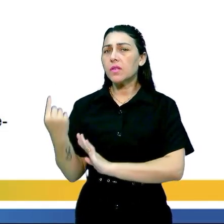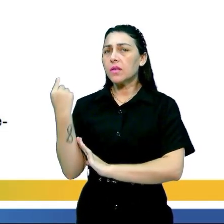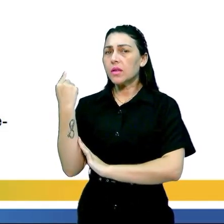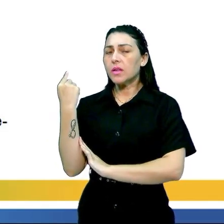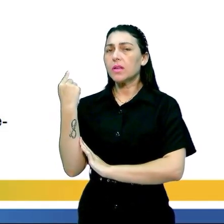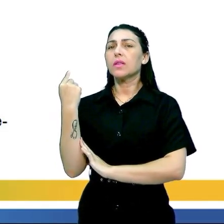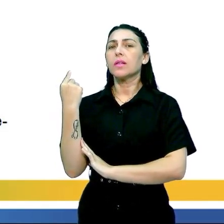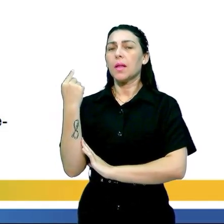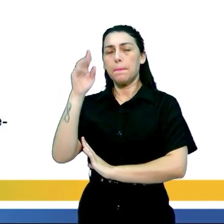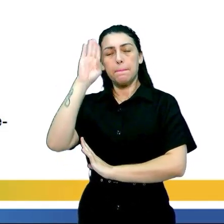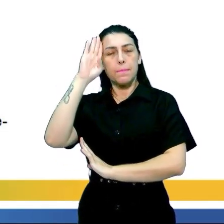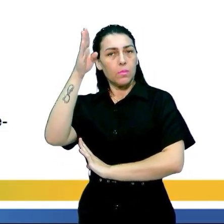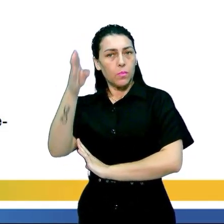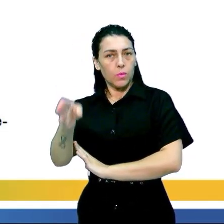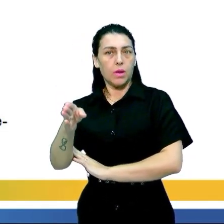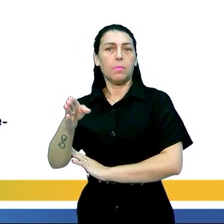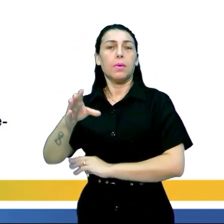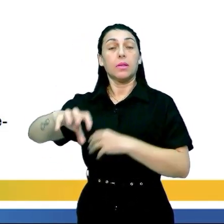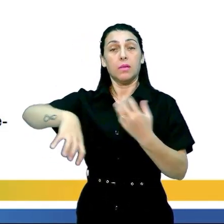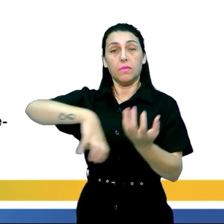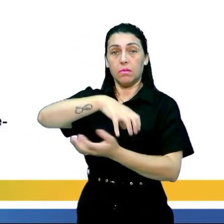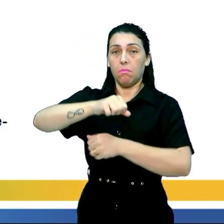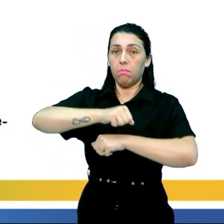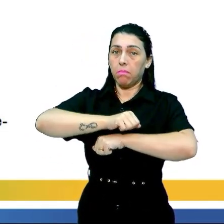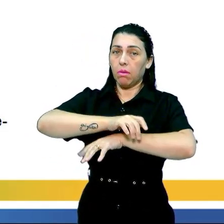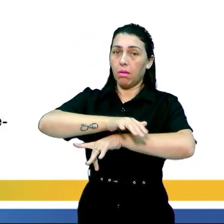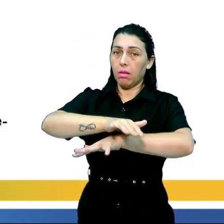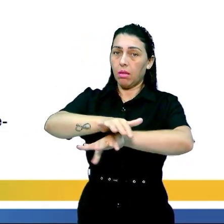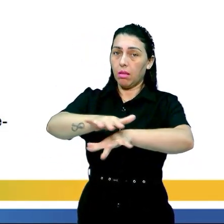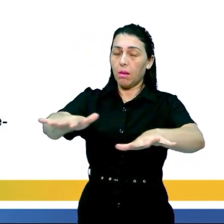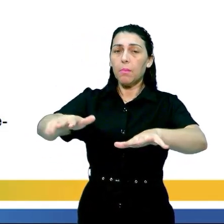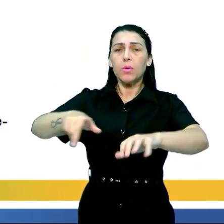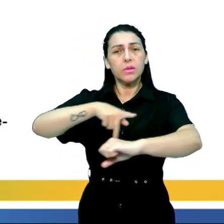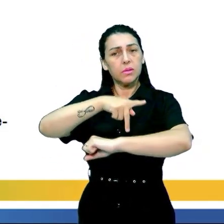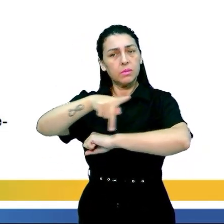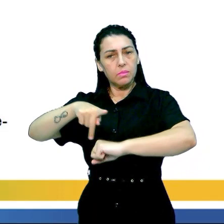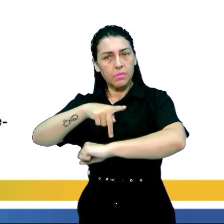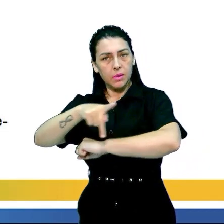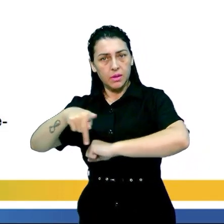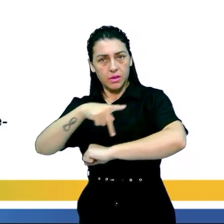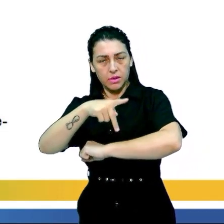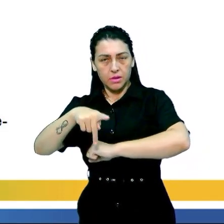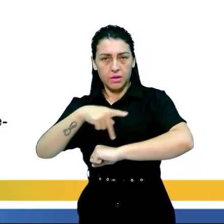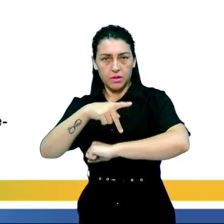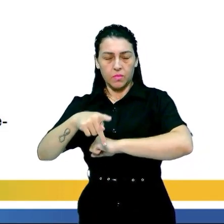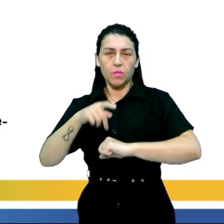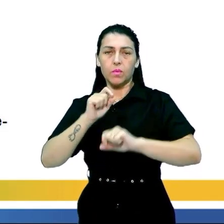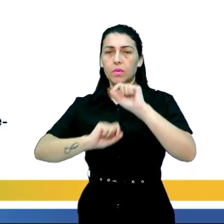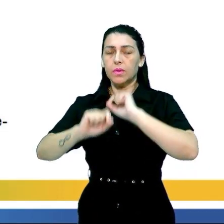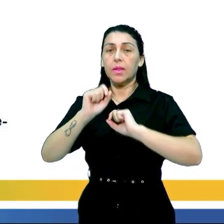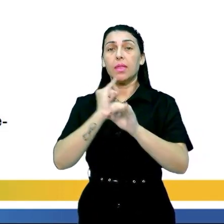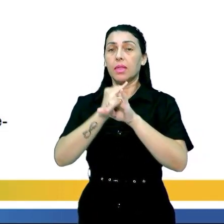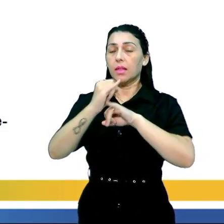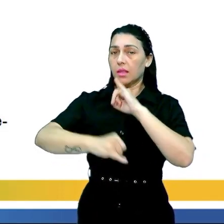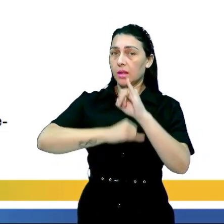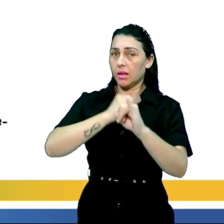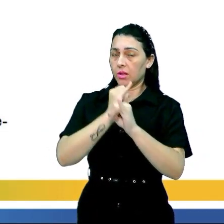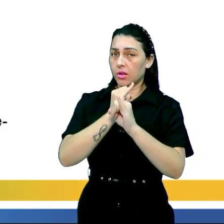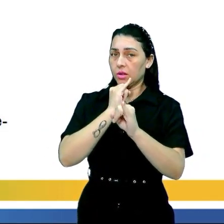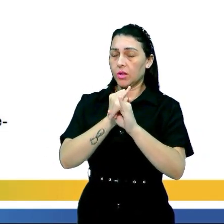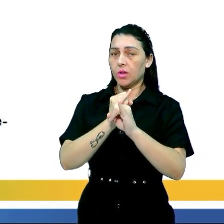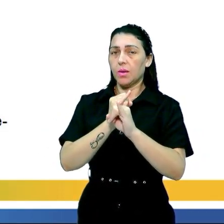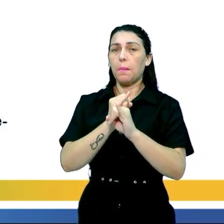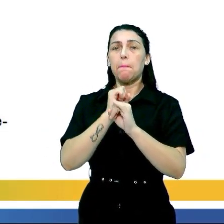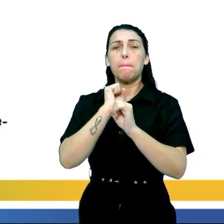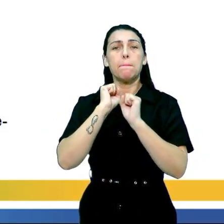É um elemento primordial para que as evoluções se espalhassem por tantos países, e foi justamente através da internet. Então, aqui